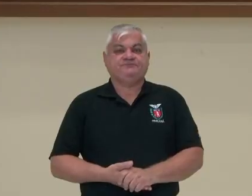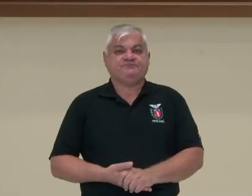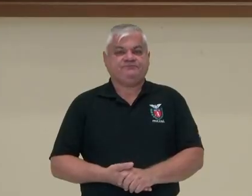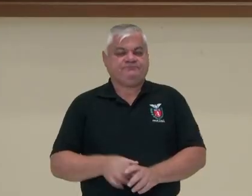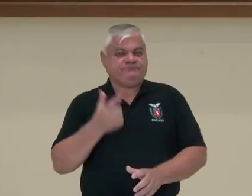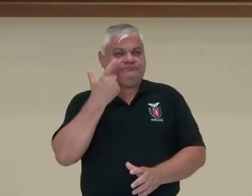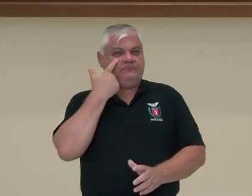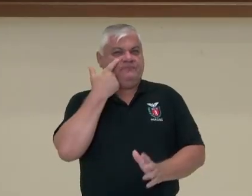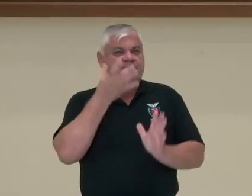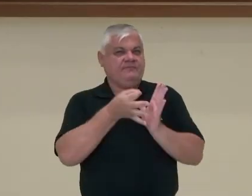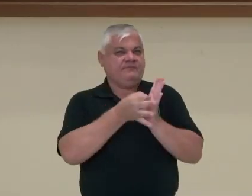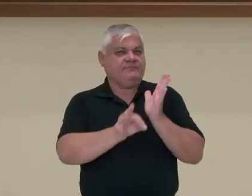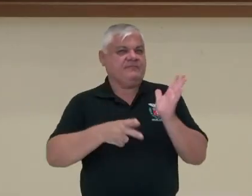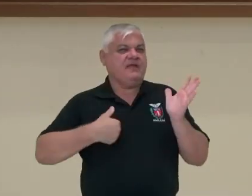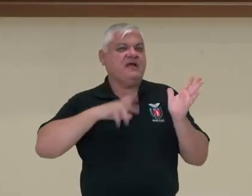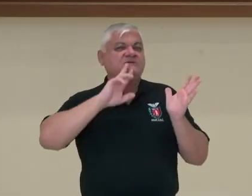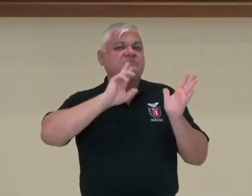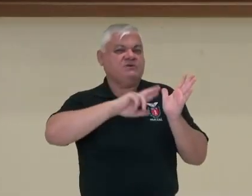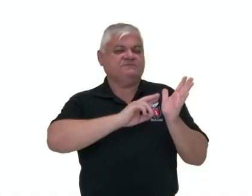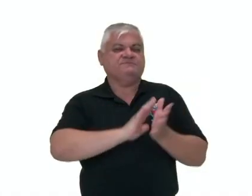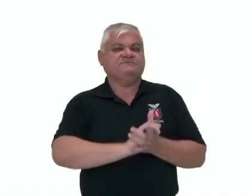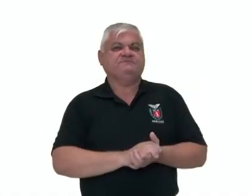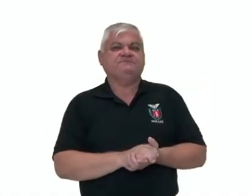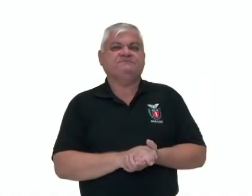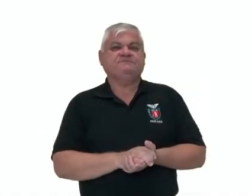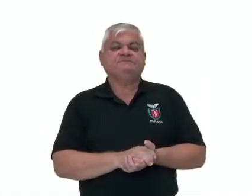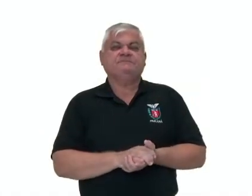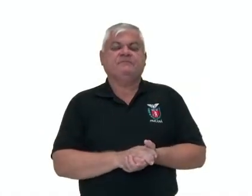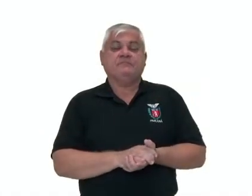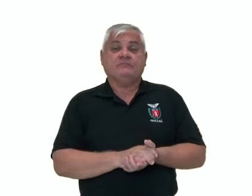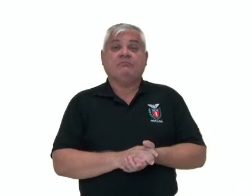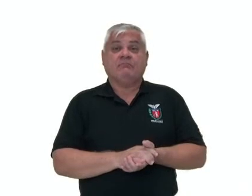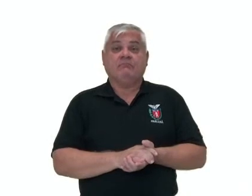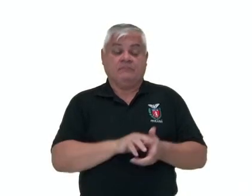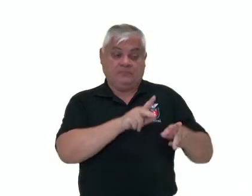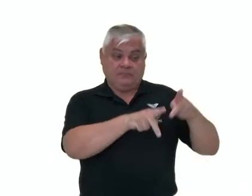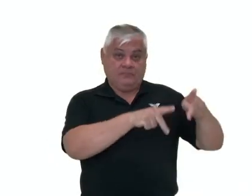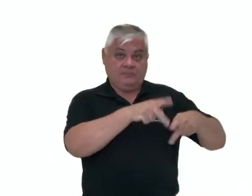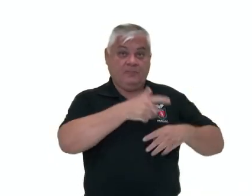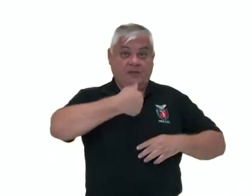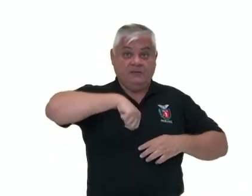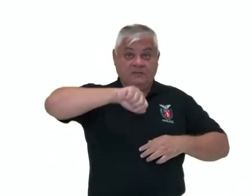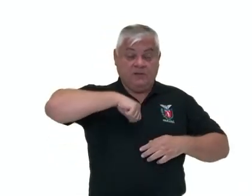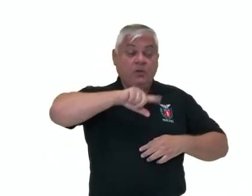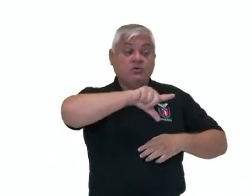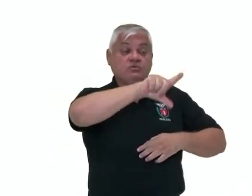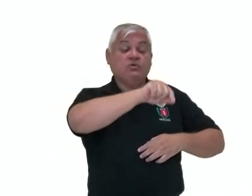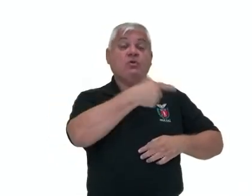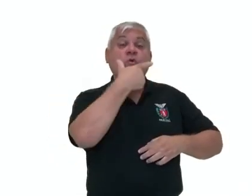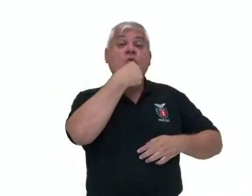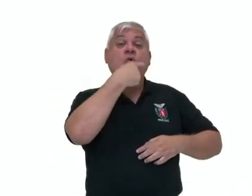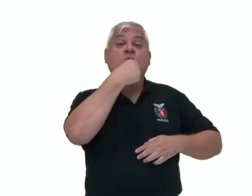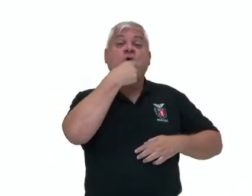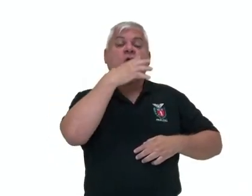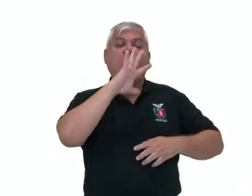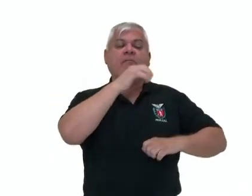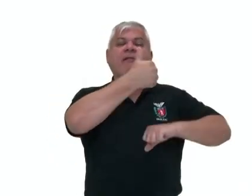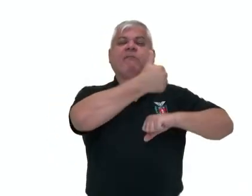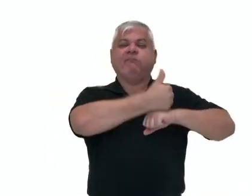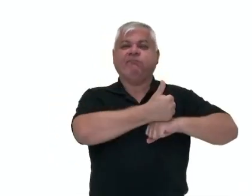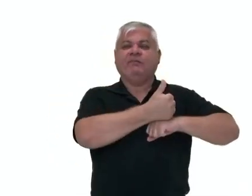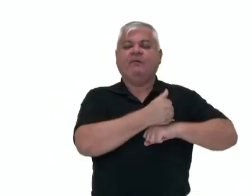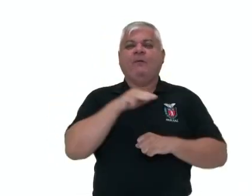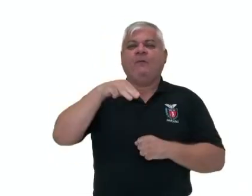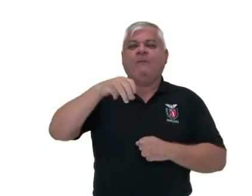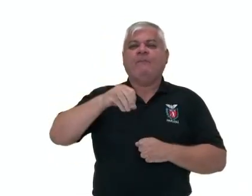Vamos fazer a correção dessa atividade, sétimos anos. Então, veja, os espanhóis designaram como imperador Manco Capac. Os